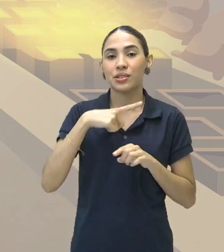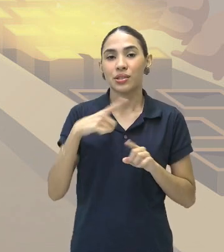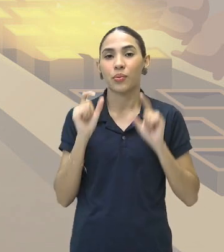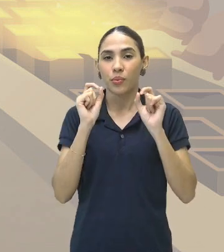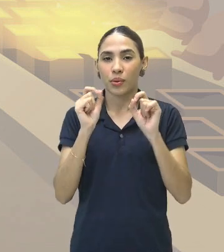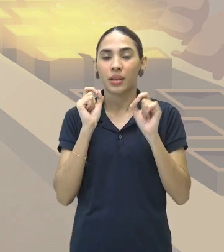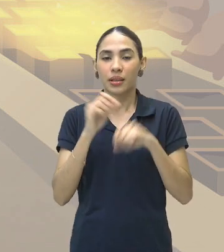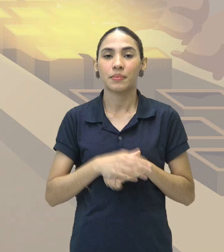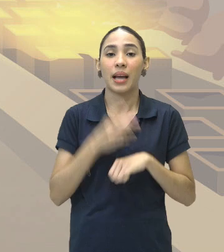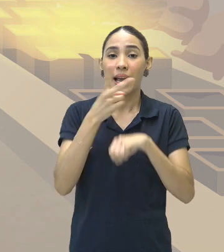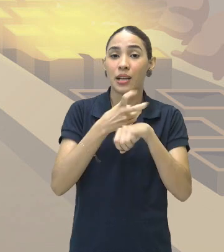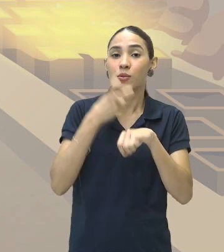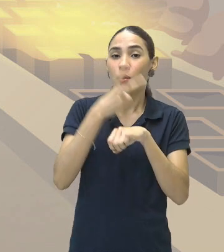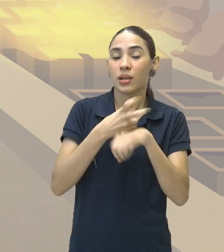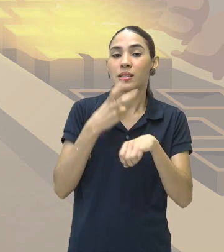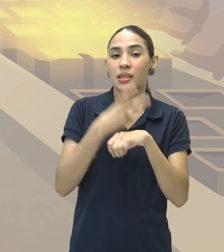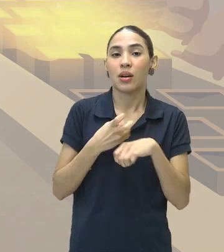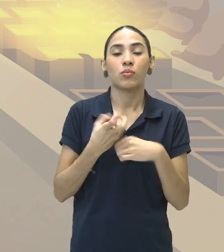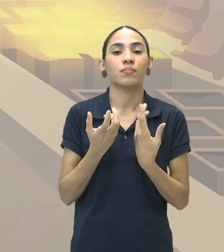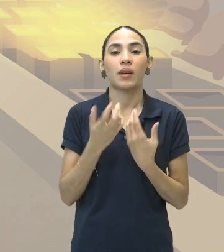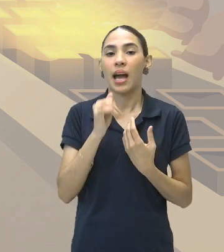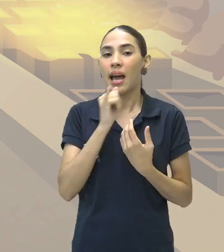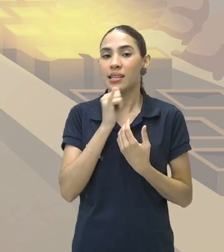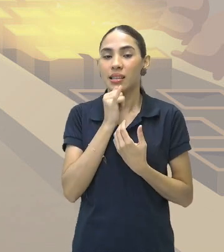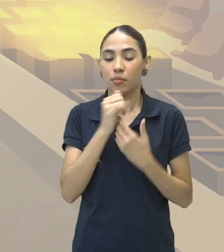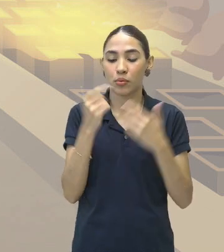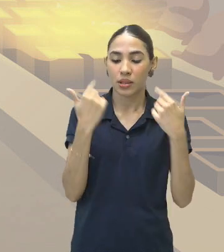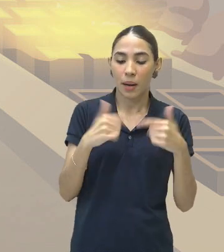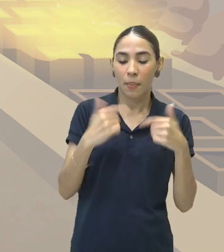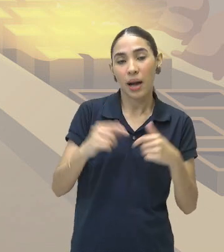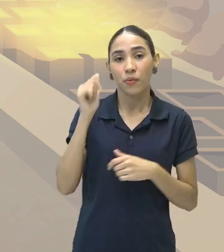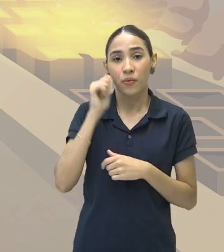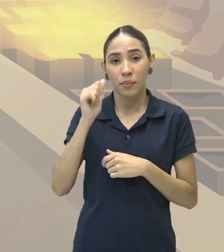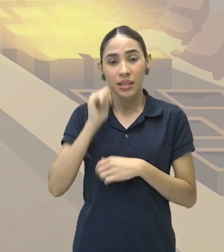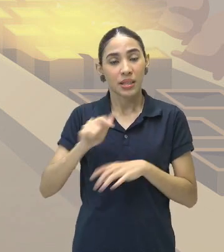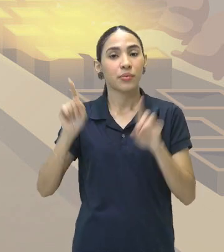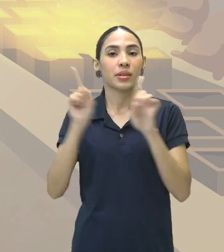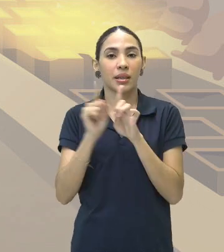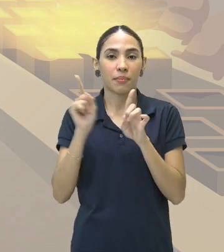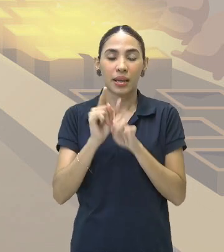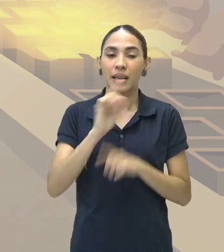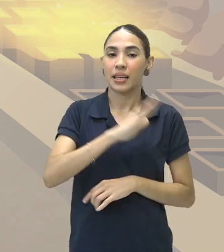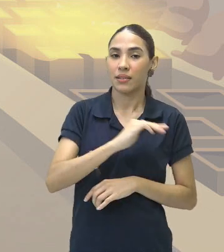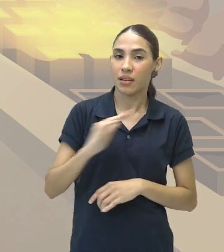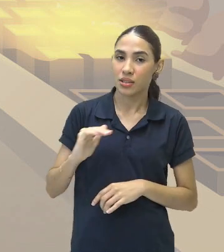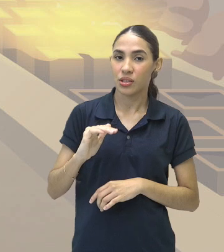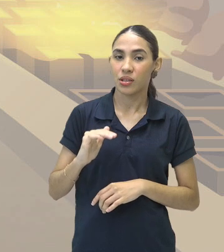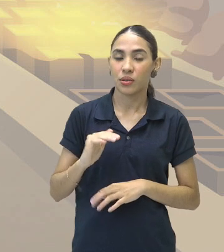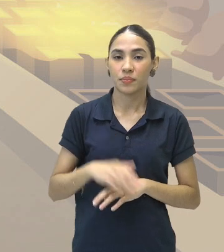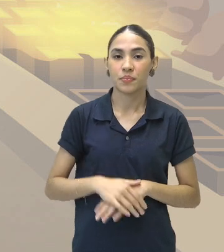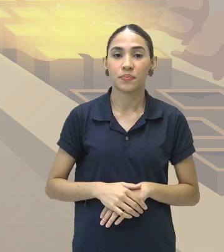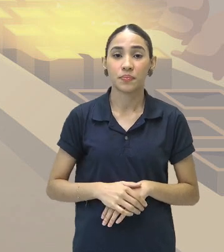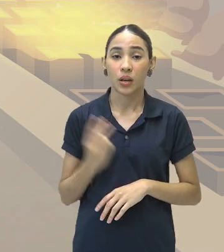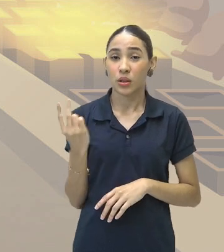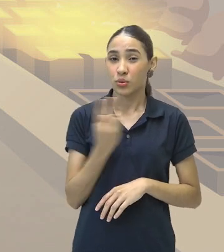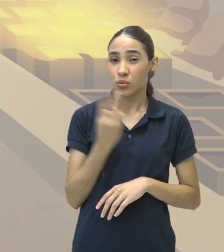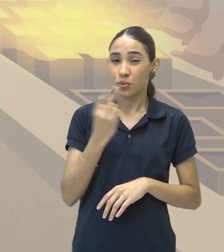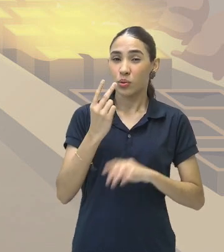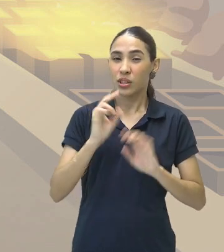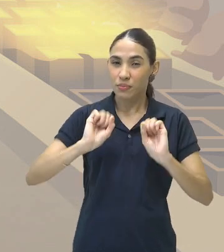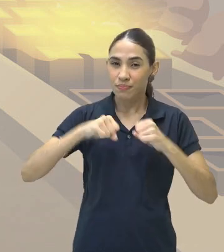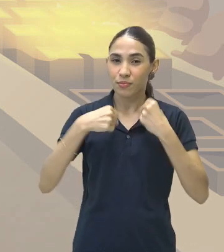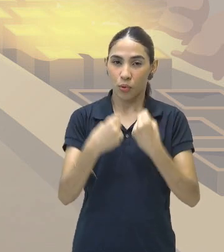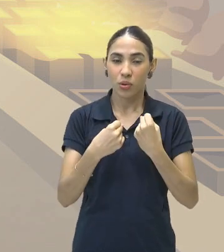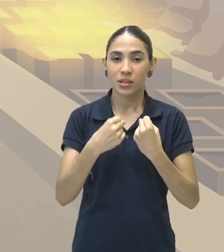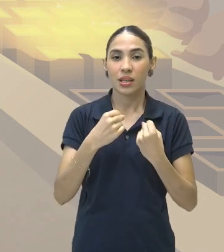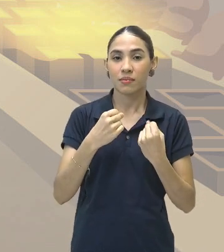também a exploração do trabalho feminino e do trabalho infantil. como essas duas forças de